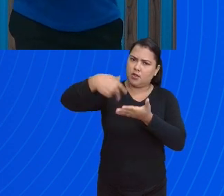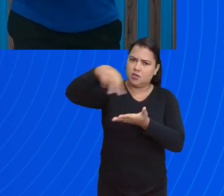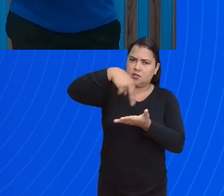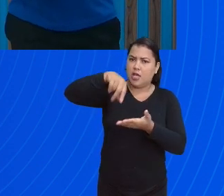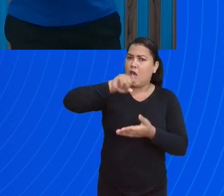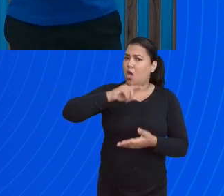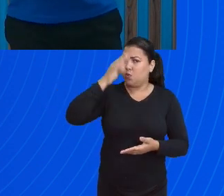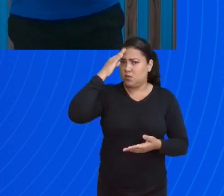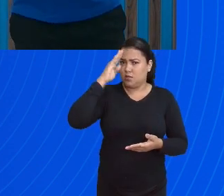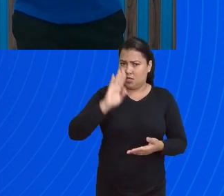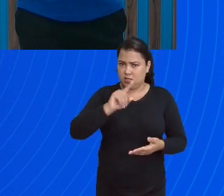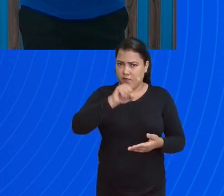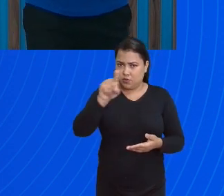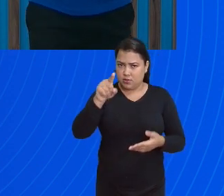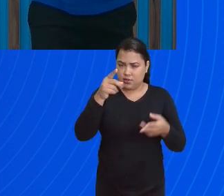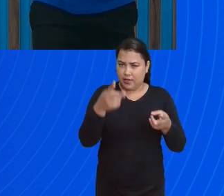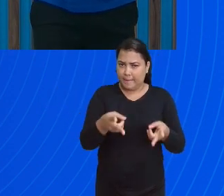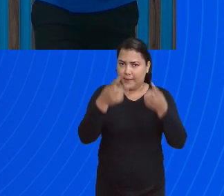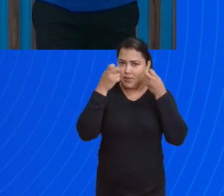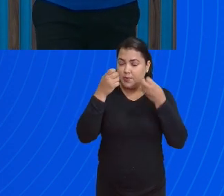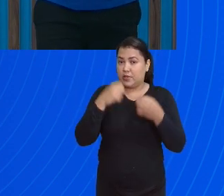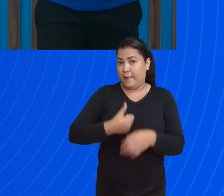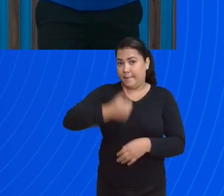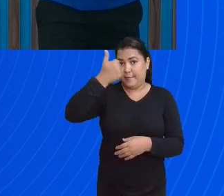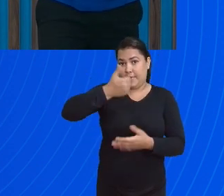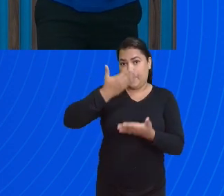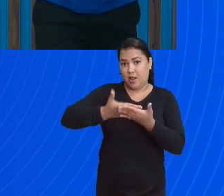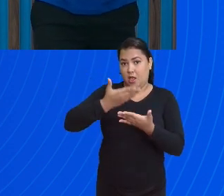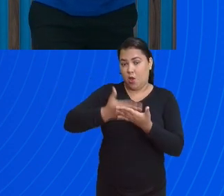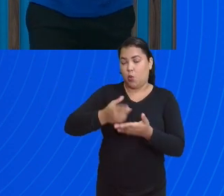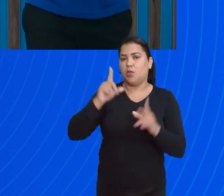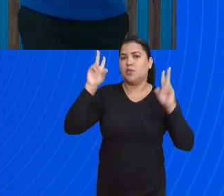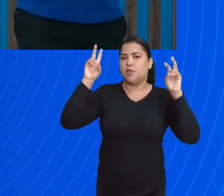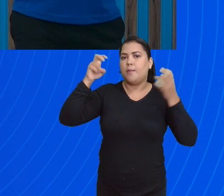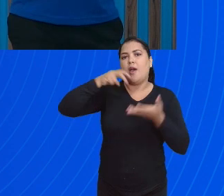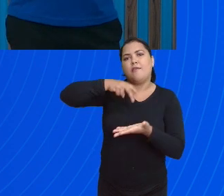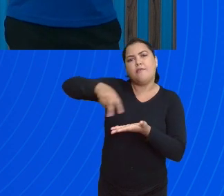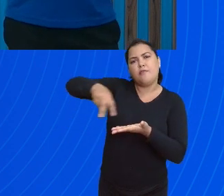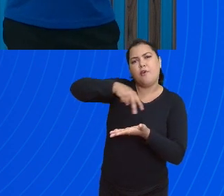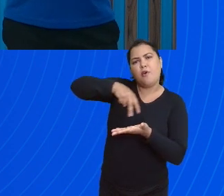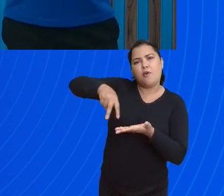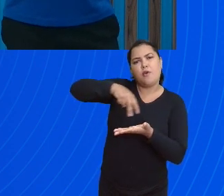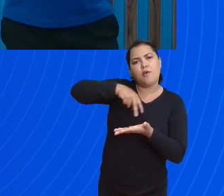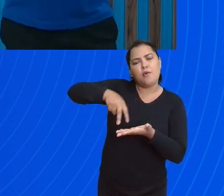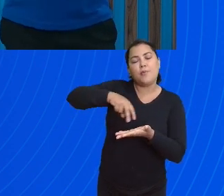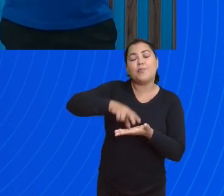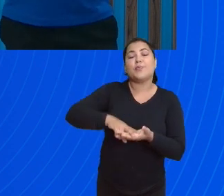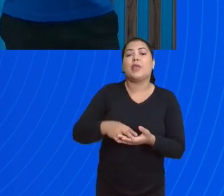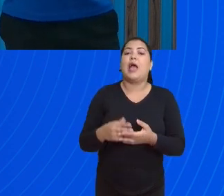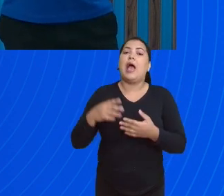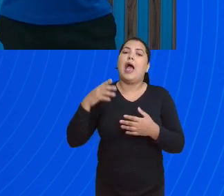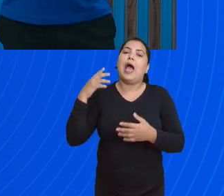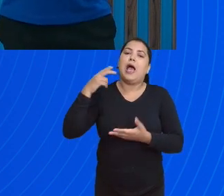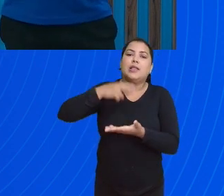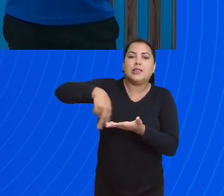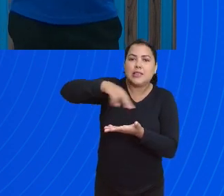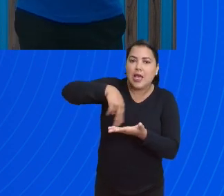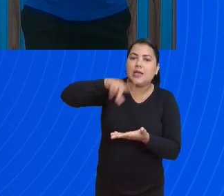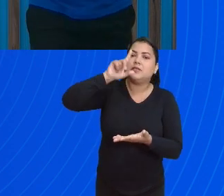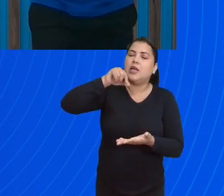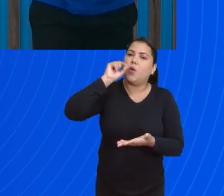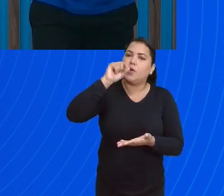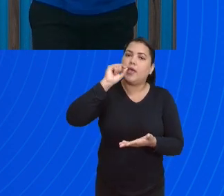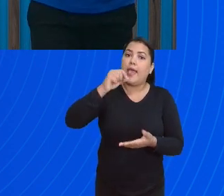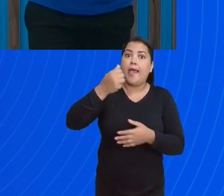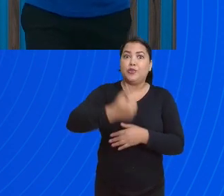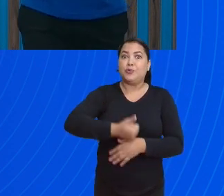você prestou atenção, na primeira aula sobre o forró que a gente falou, a dança ela é uma das primeiras expressões, né? Uma das